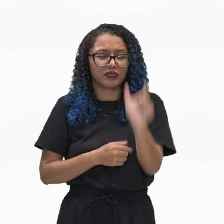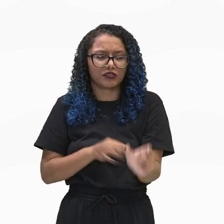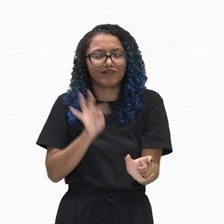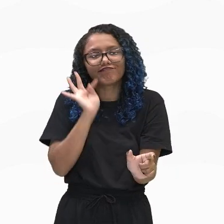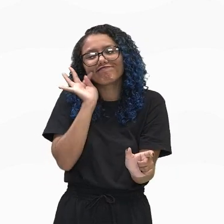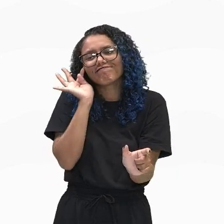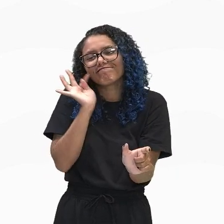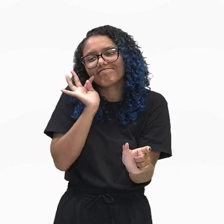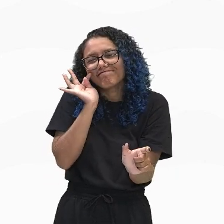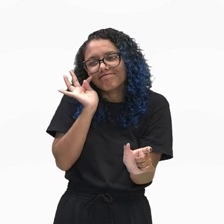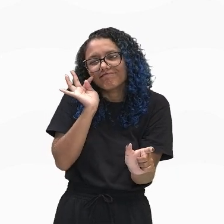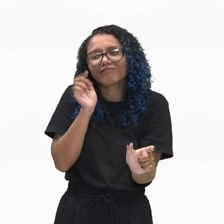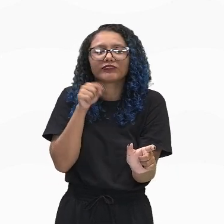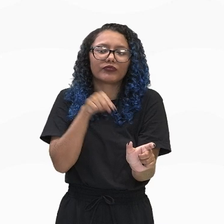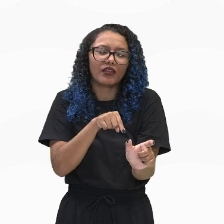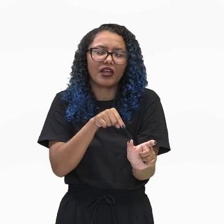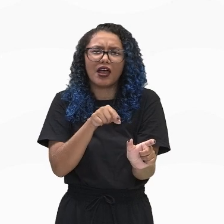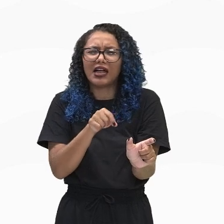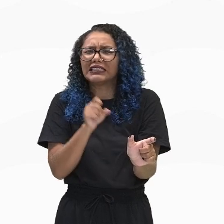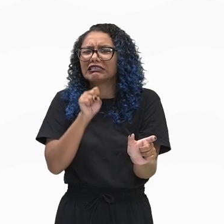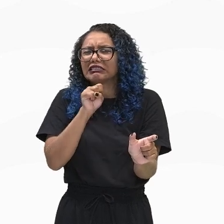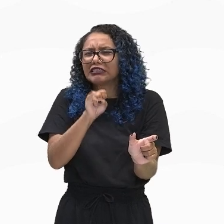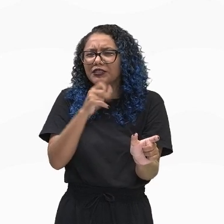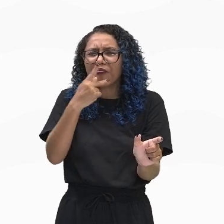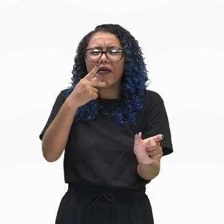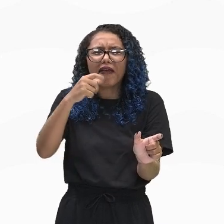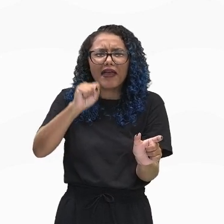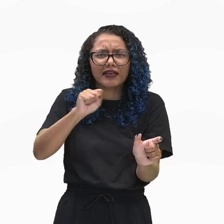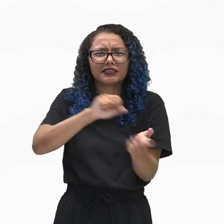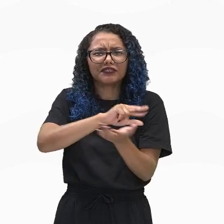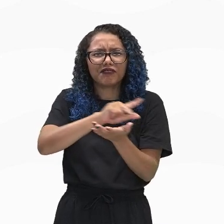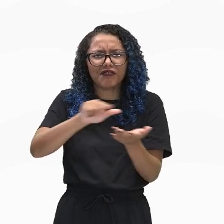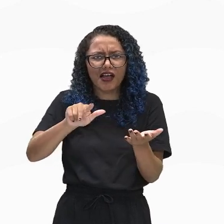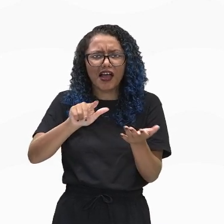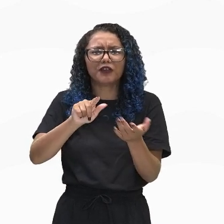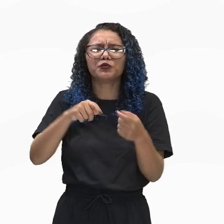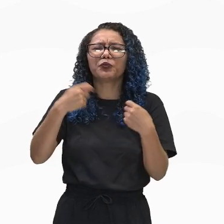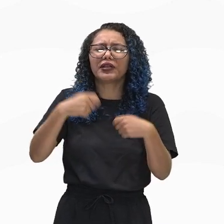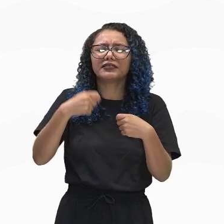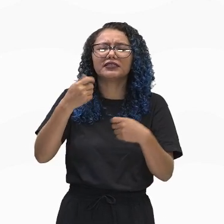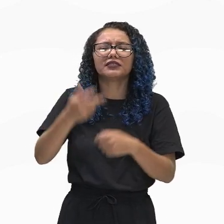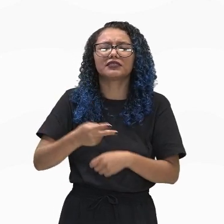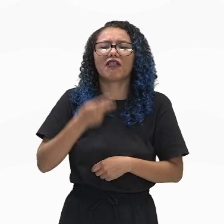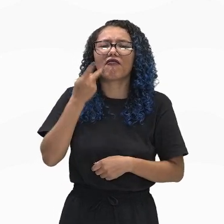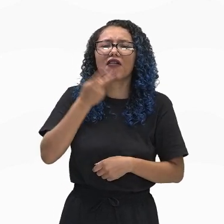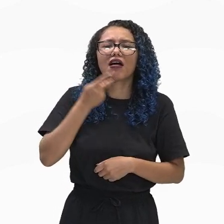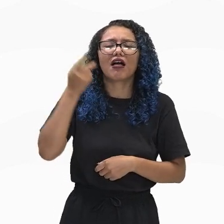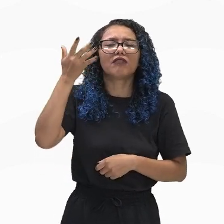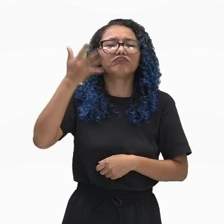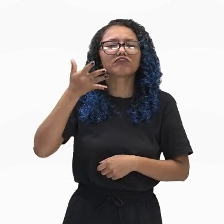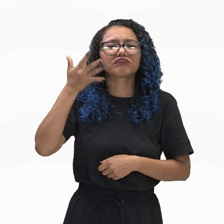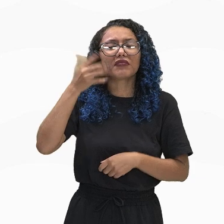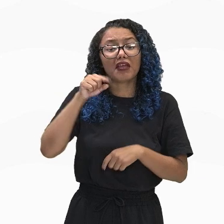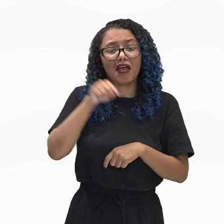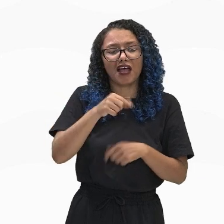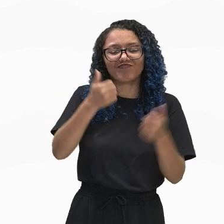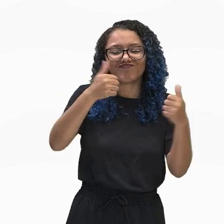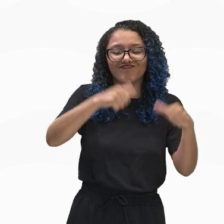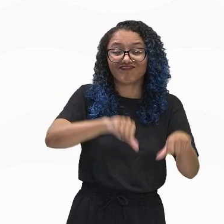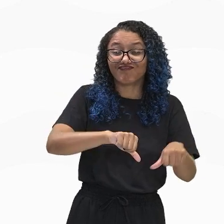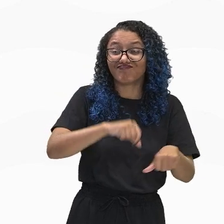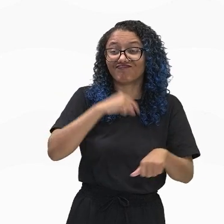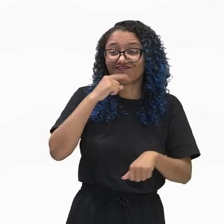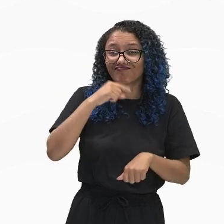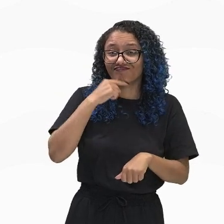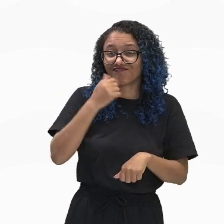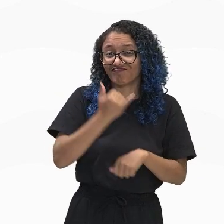ir mal, por exemplo, em processos seletivos, onde ela precisa falar. Por quê? Porque ela fala menos, porque ela é quieta. Então,